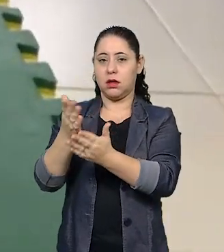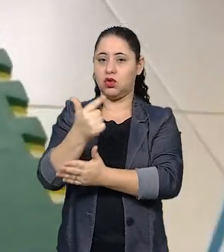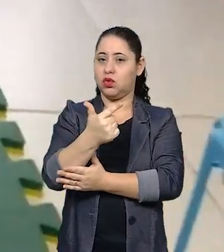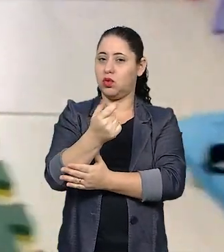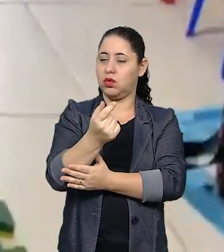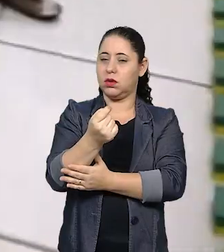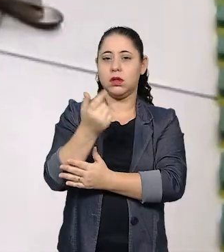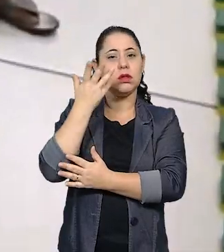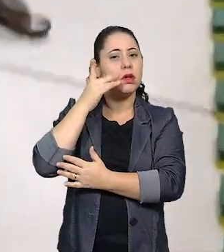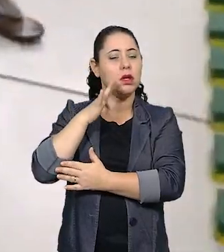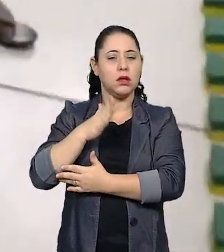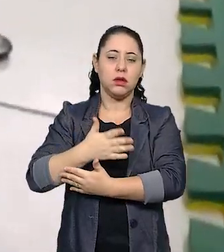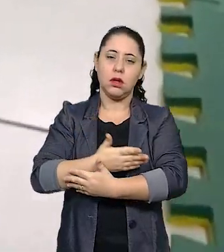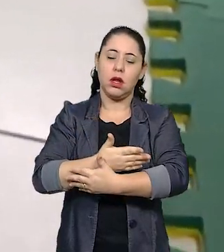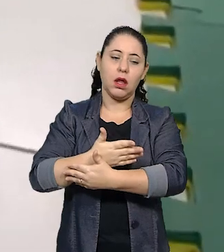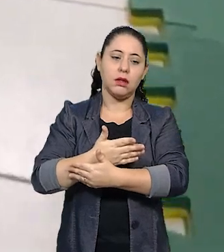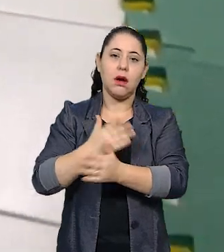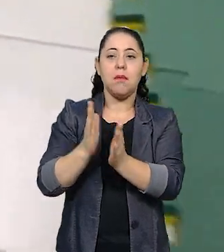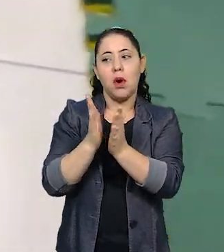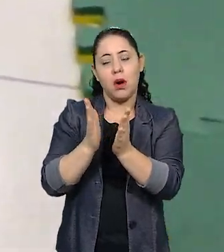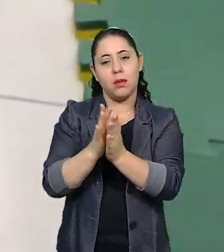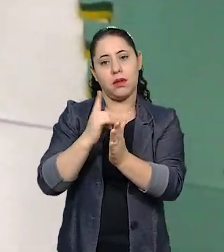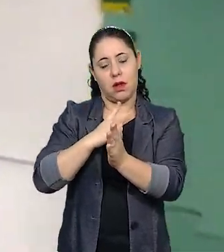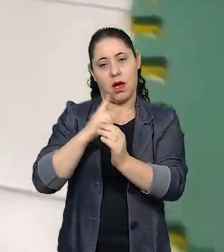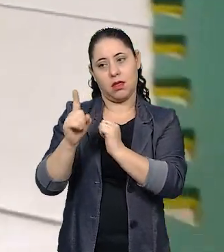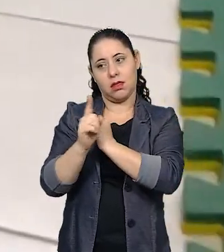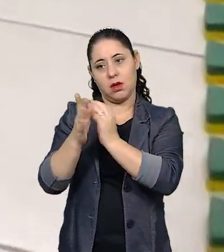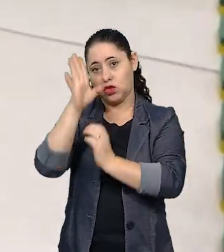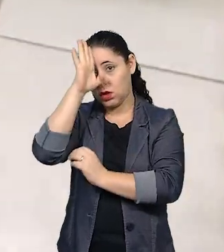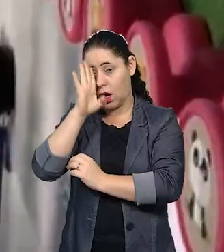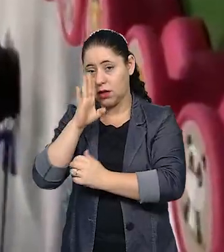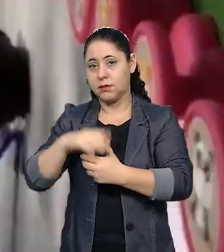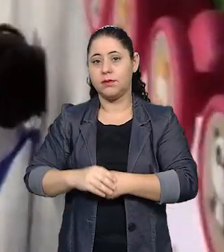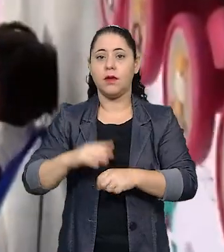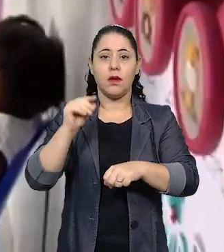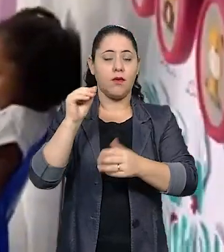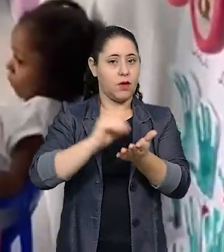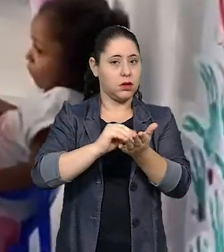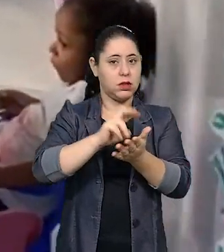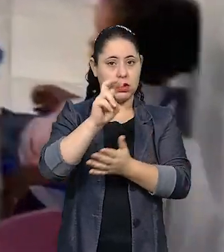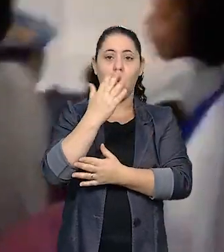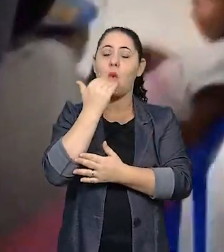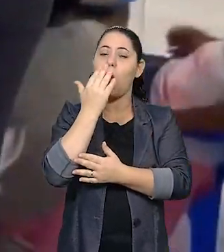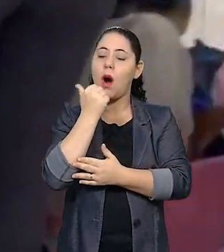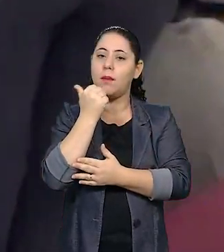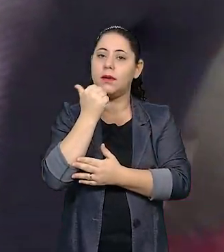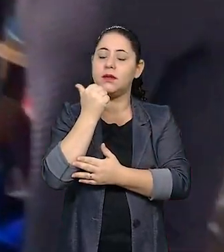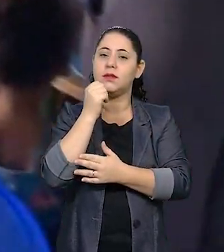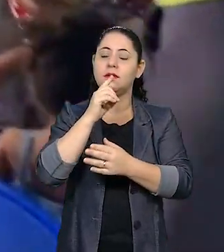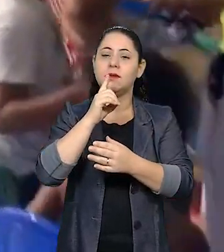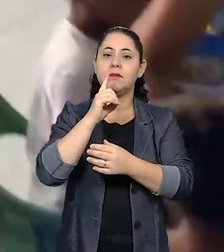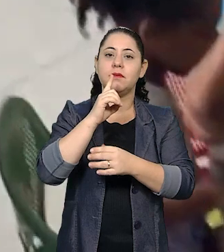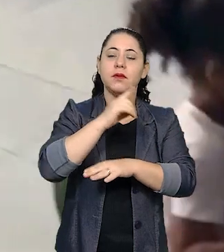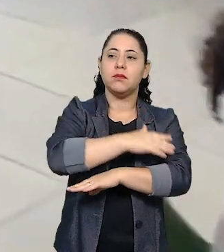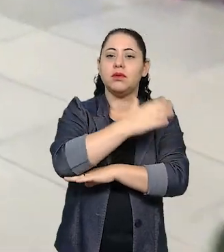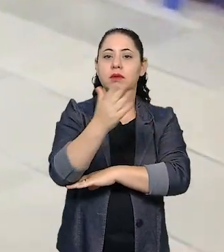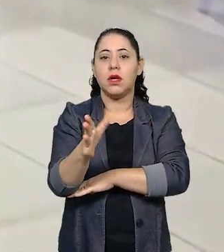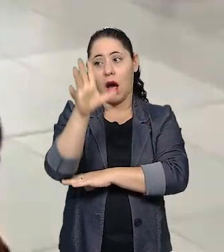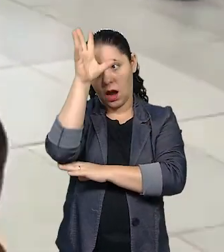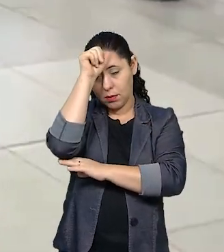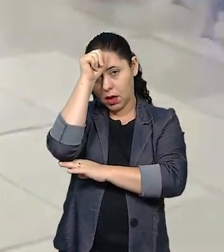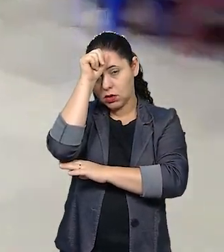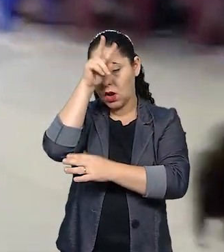Em Salvador, capital baiana, a creche da Mãe Nildete é um espaço gratuito que atende quase 200 crianças pequenas em